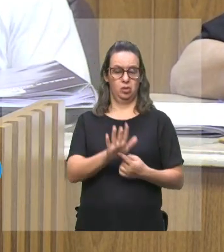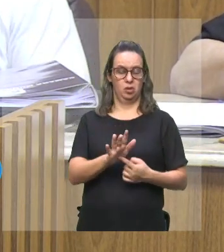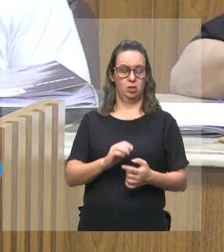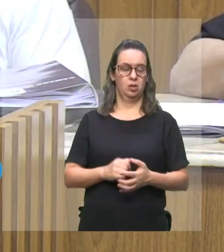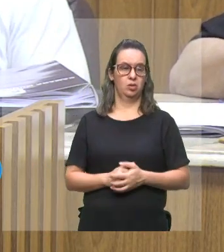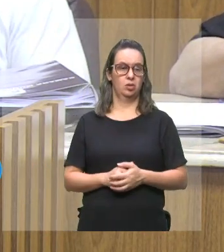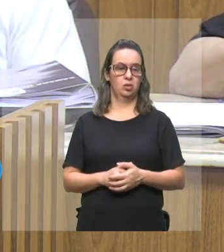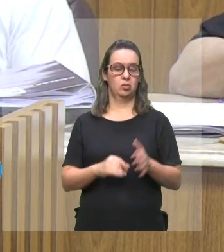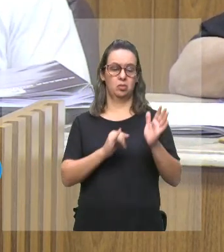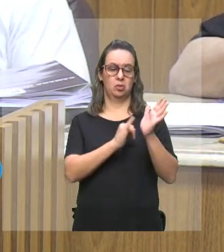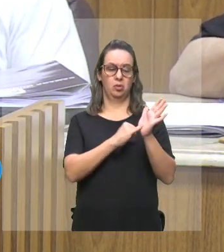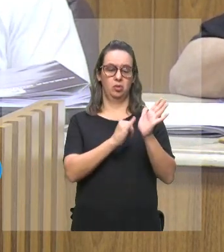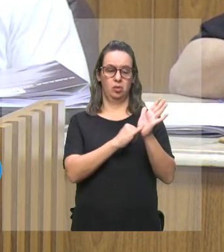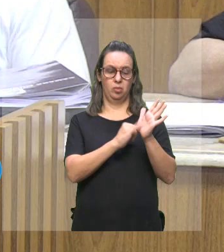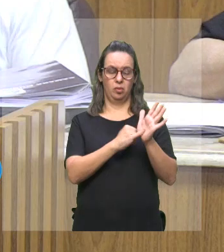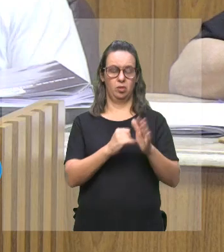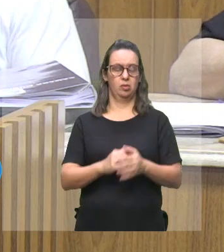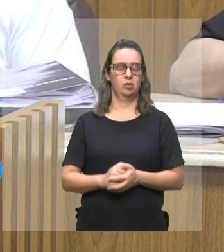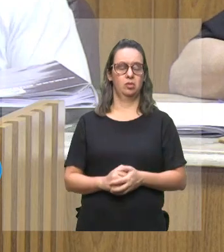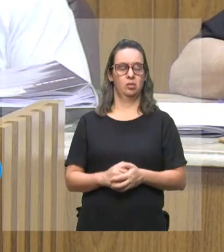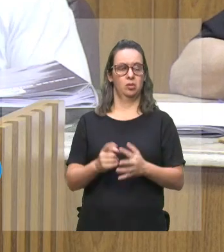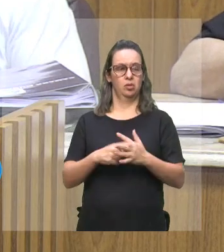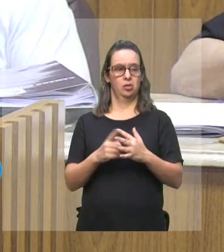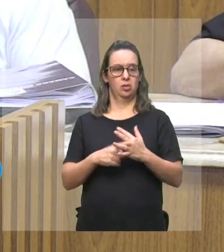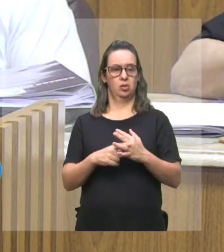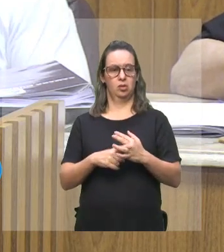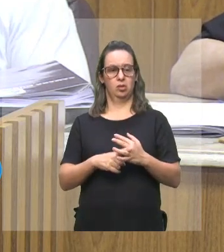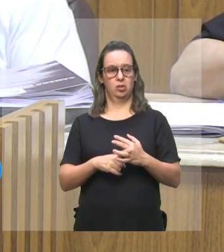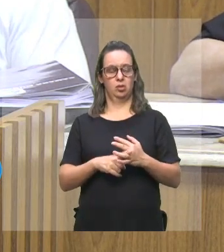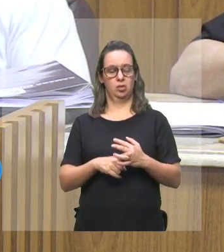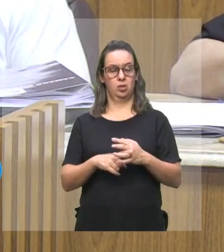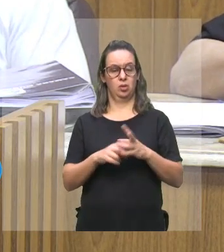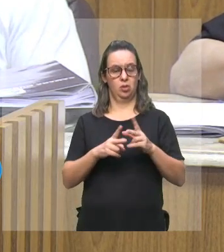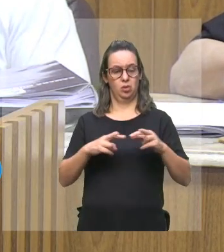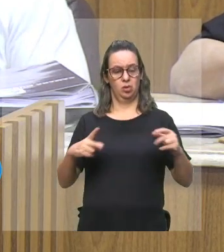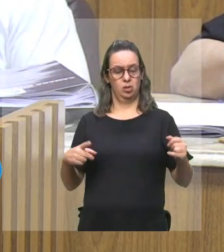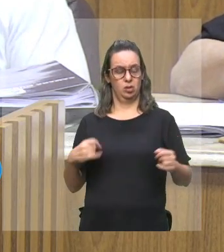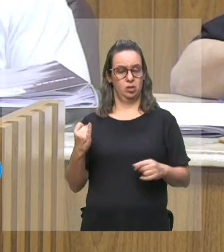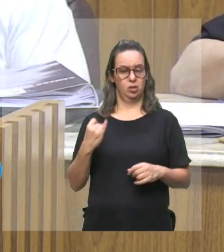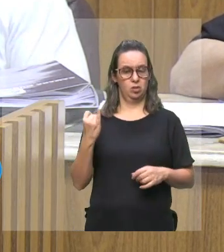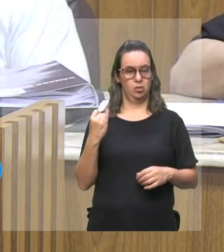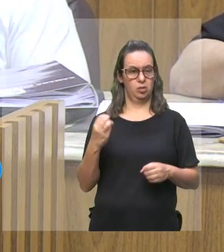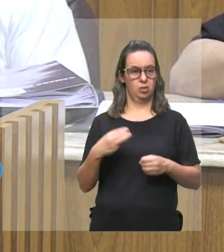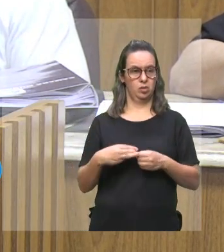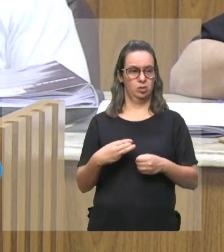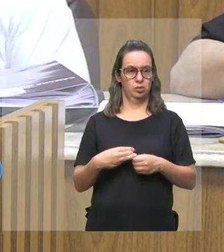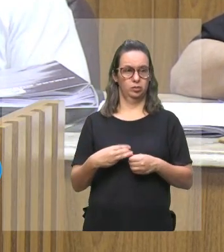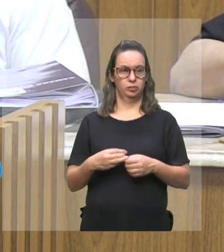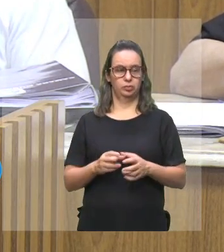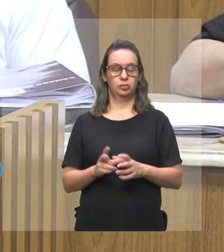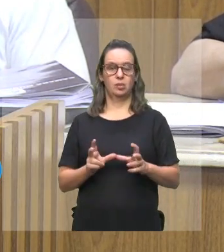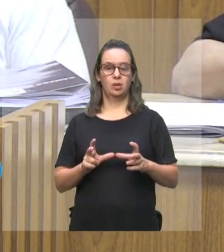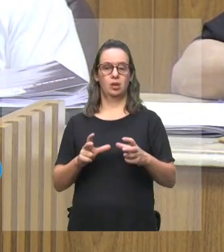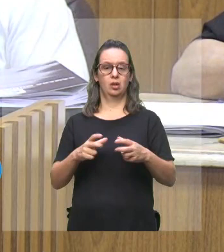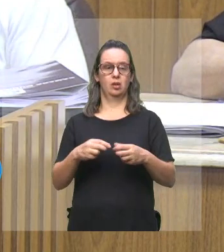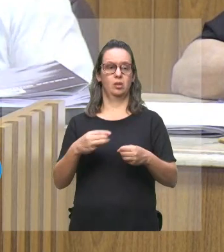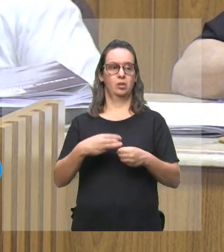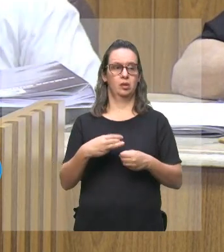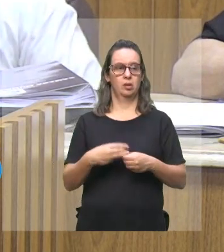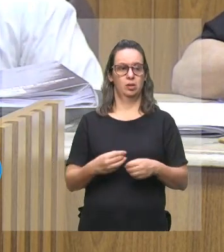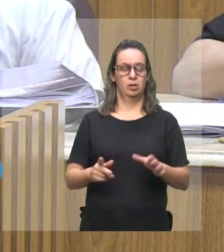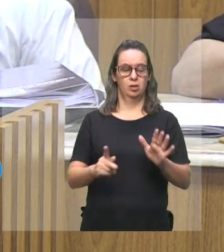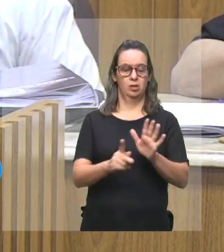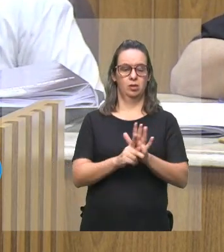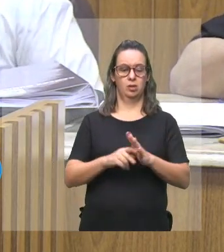determinados impostos, entre outras questões importantes para o município. Na Câmara Municipal, os projetos, emendas